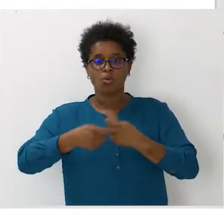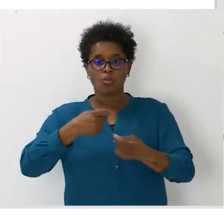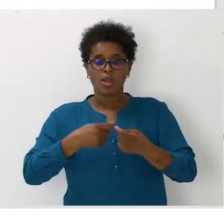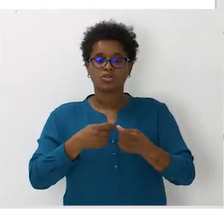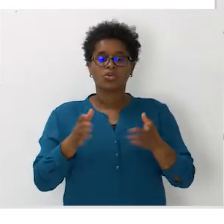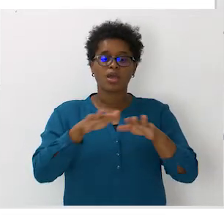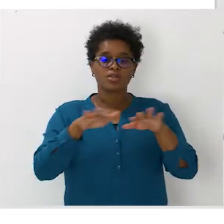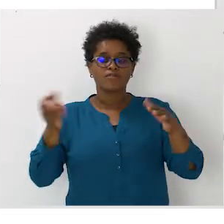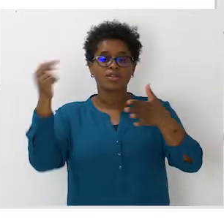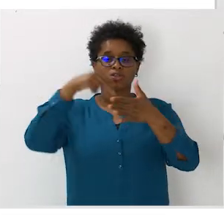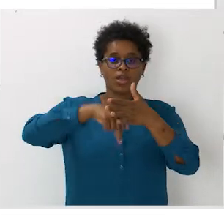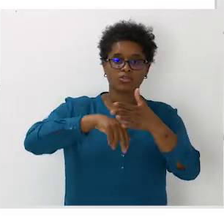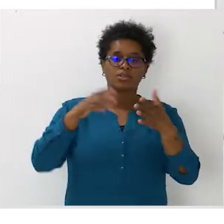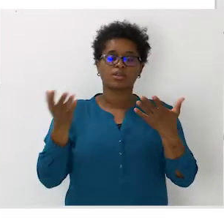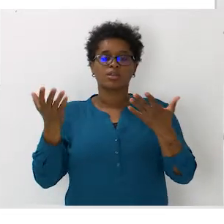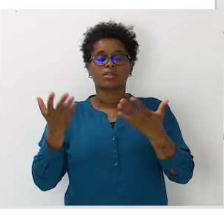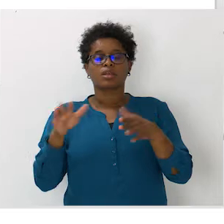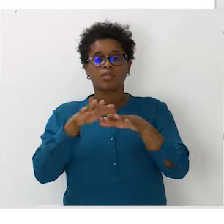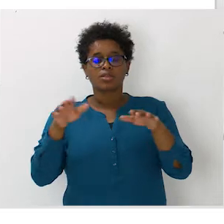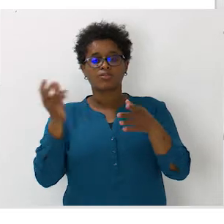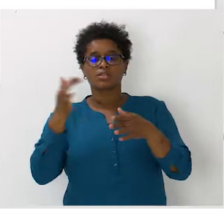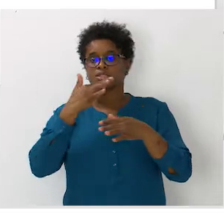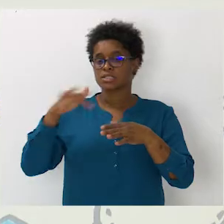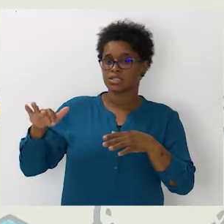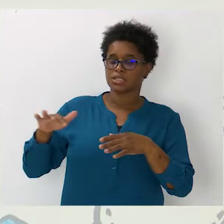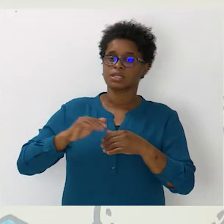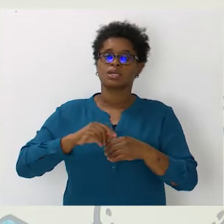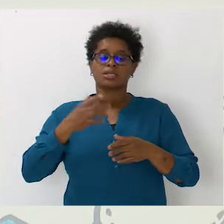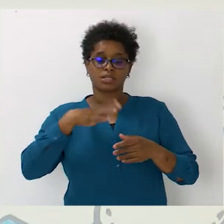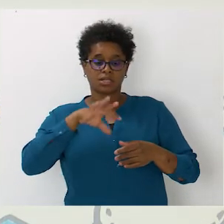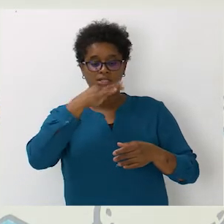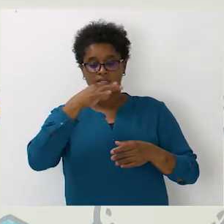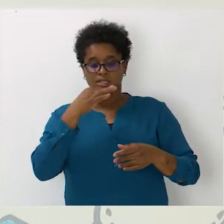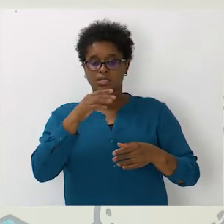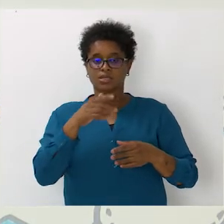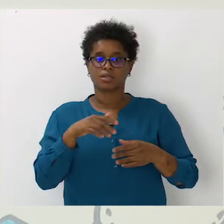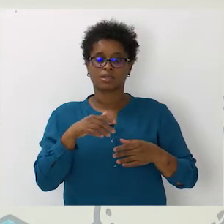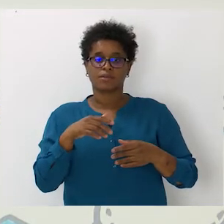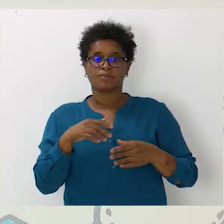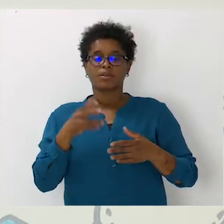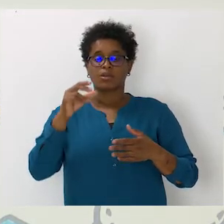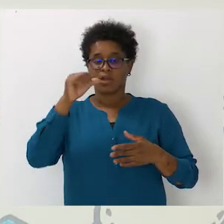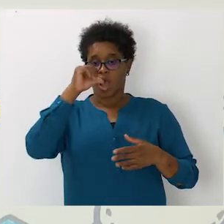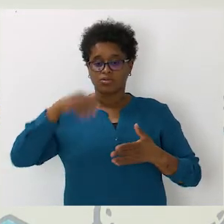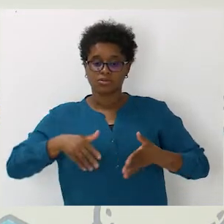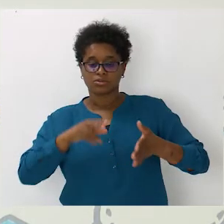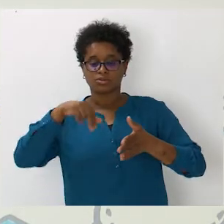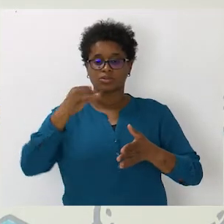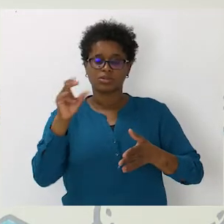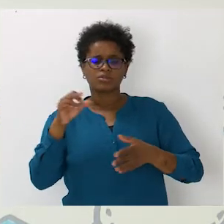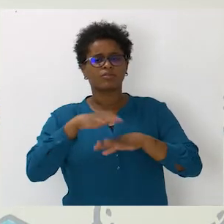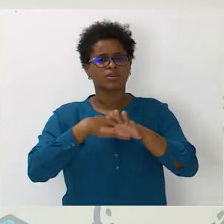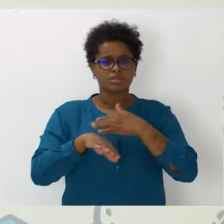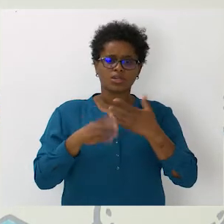a nível interno e a nível externo. Isto quer dizer que o Rio Nilo era navegável. Através do Rio Nilo